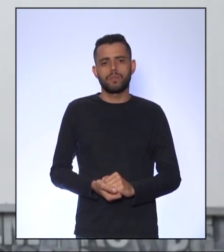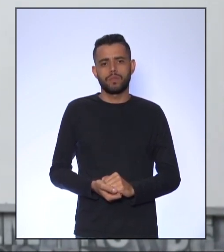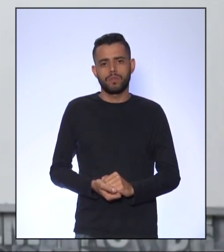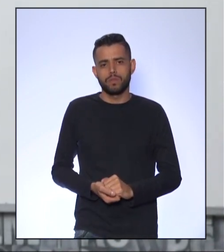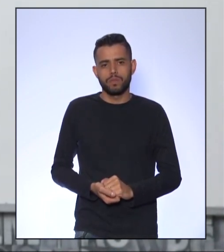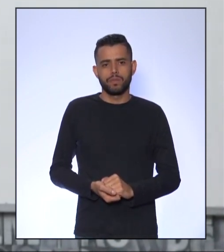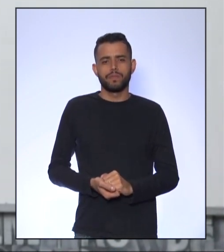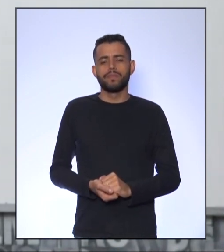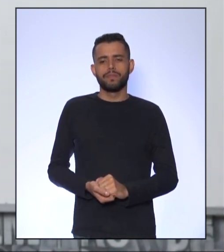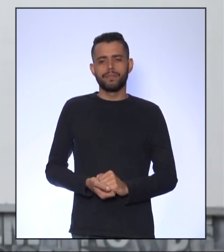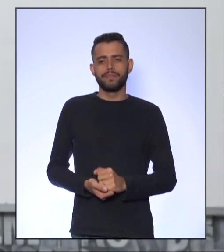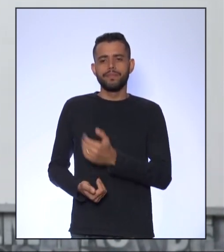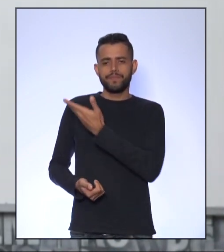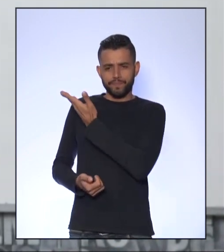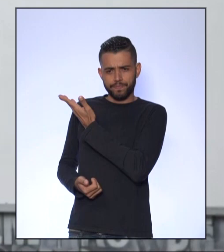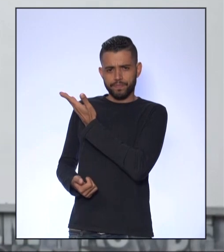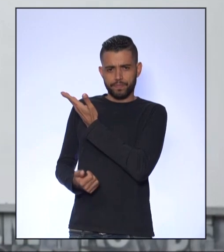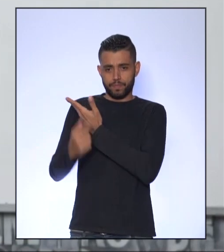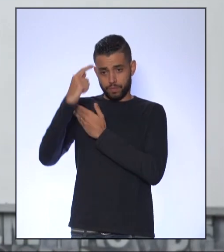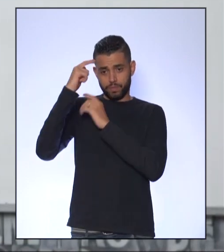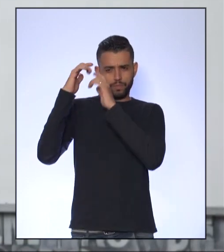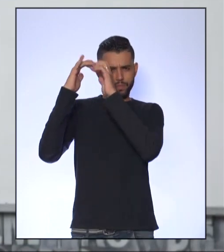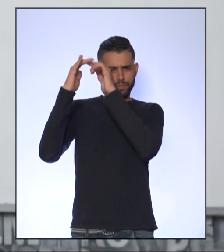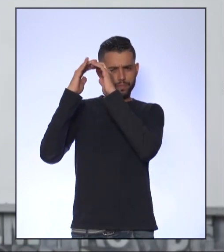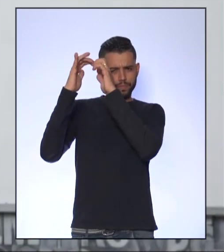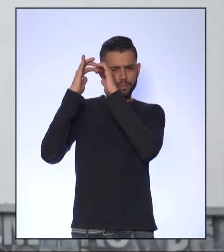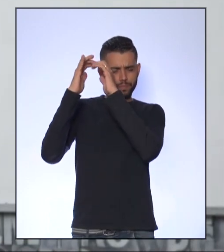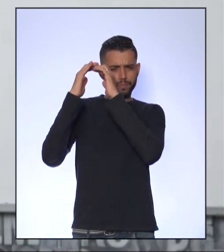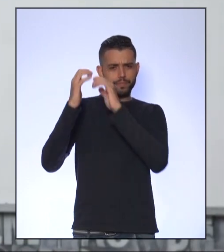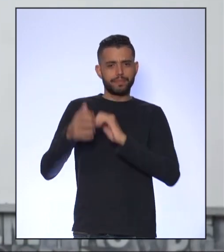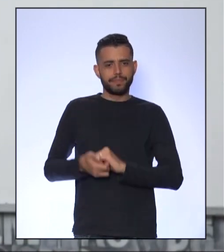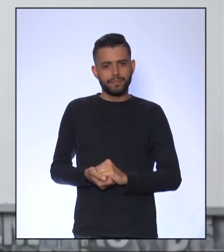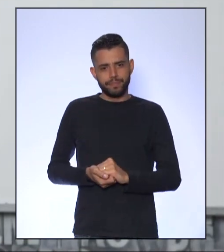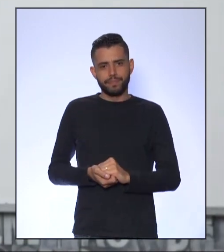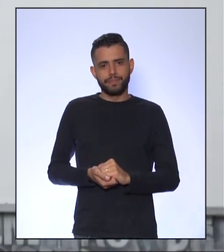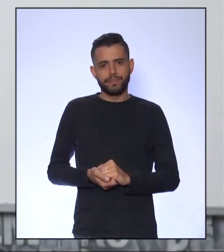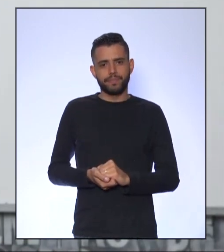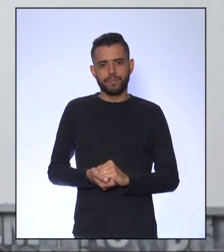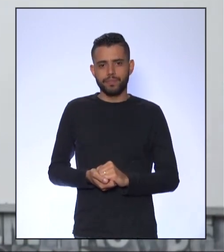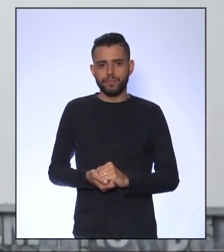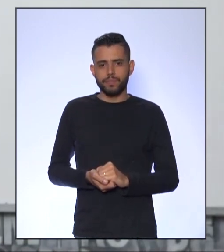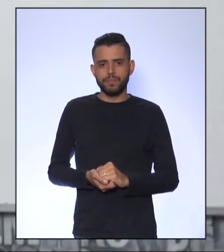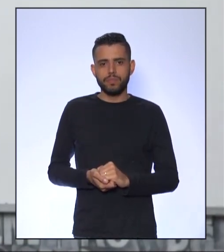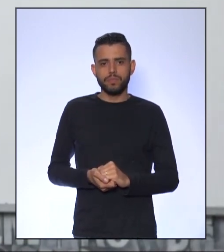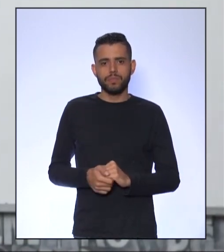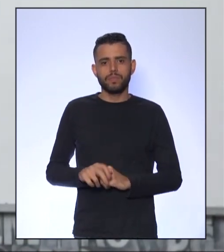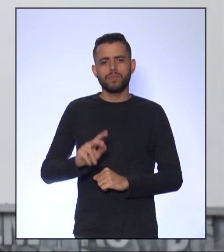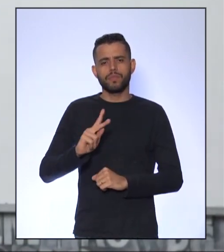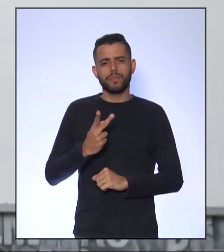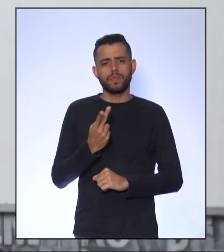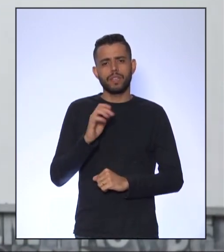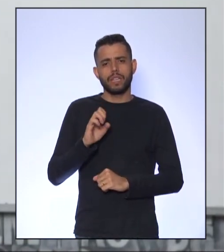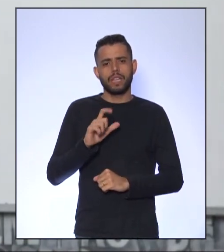racionalismo vai permitir que nós possamos evoluir para o